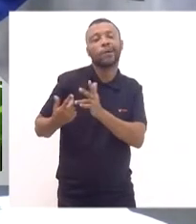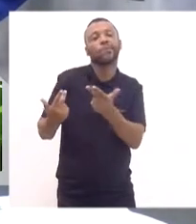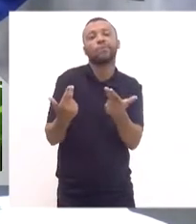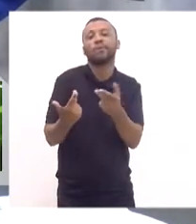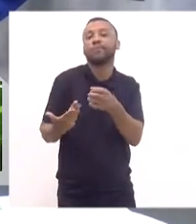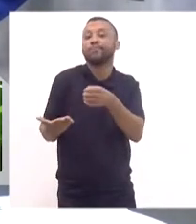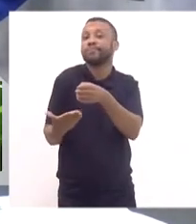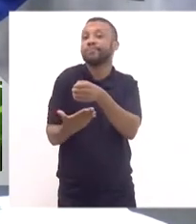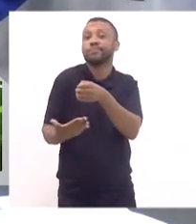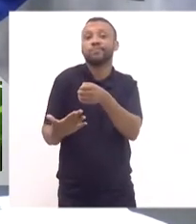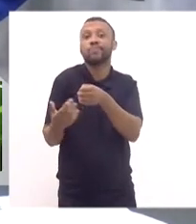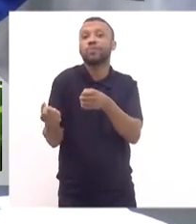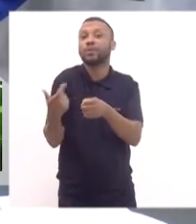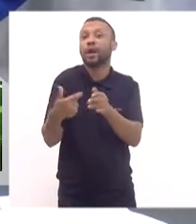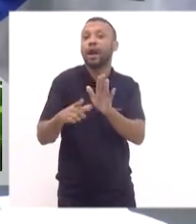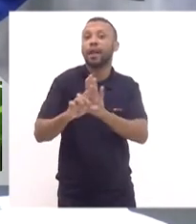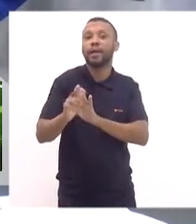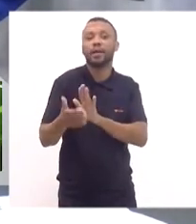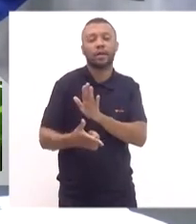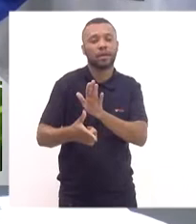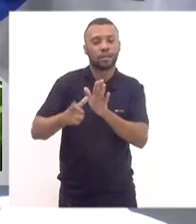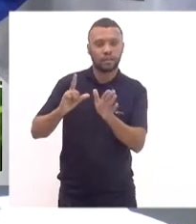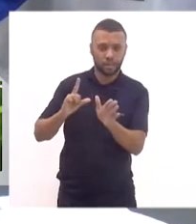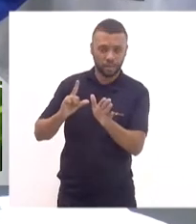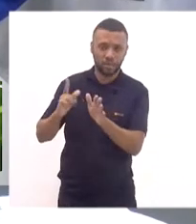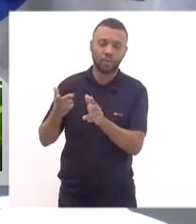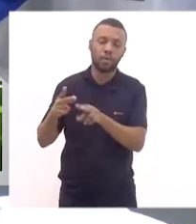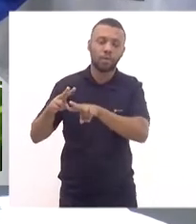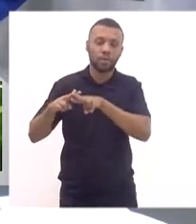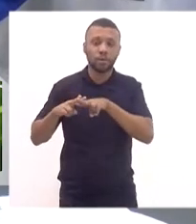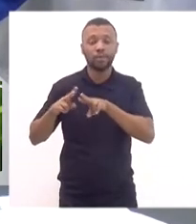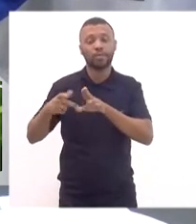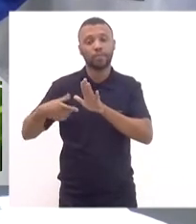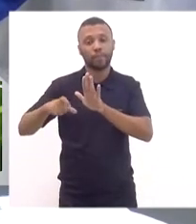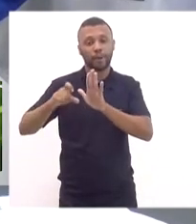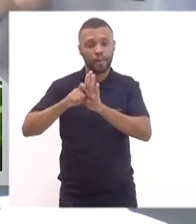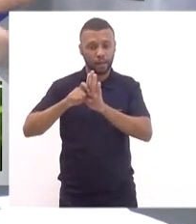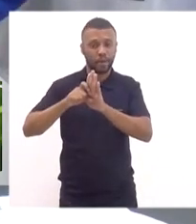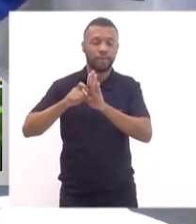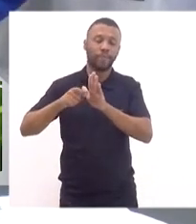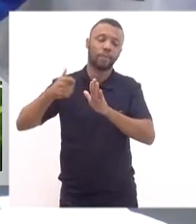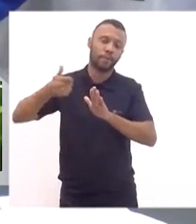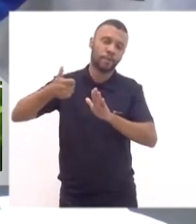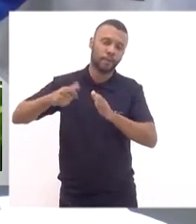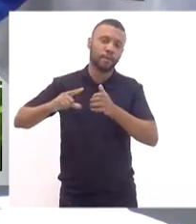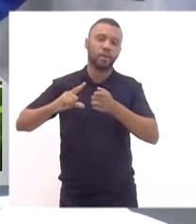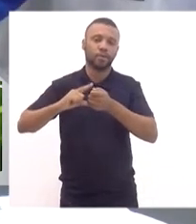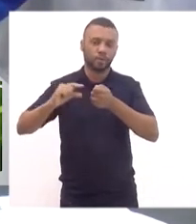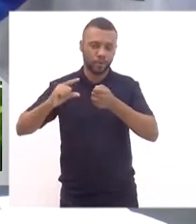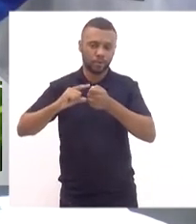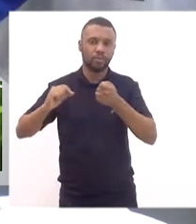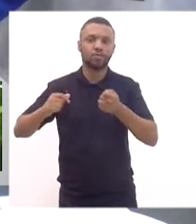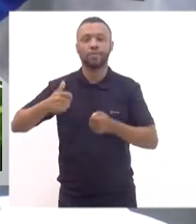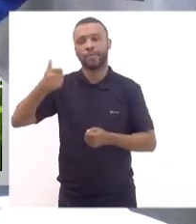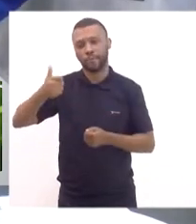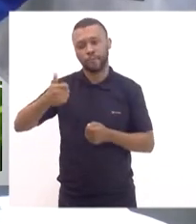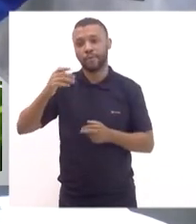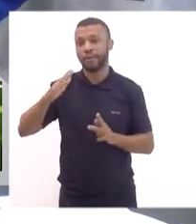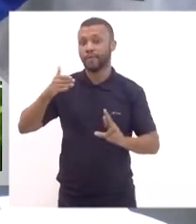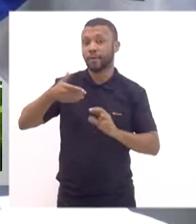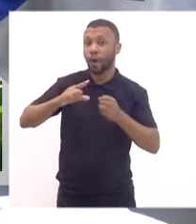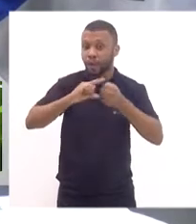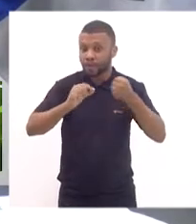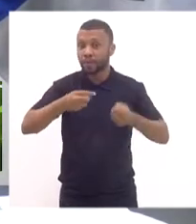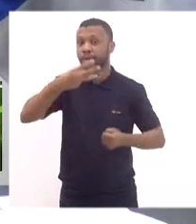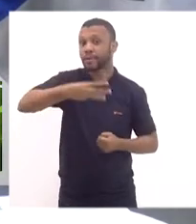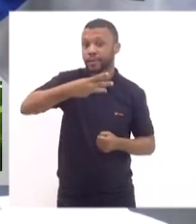lei anterior. Tanto é que, no parágrafo 1º do artigo 1º, ela se remete ao artigo 3º da